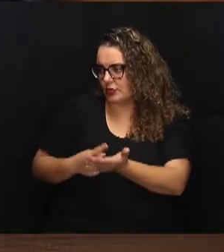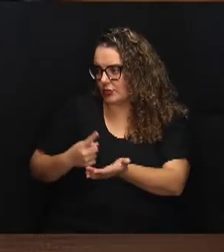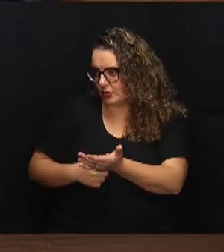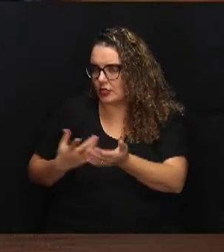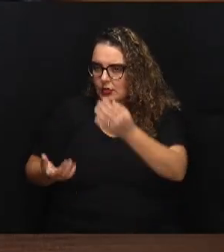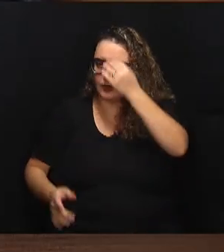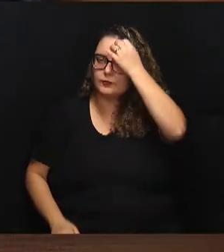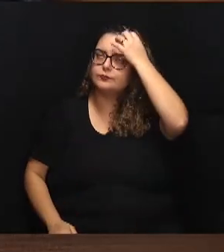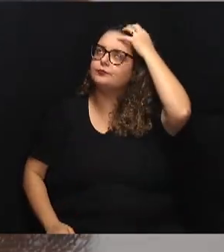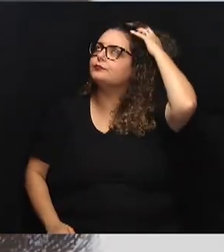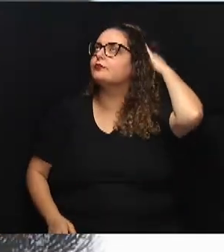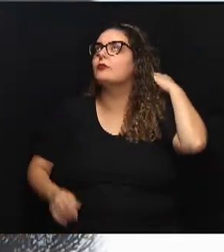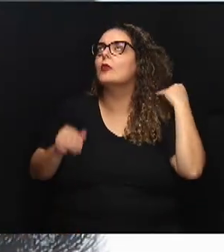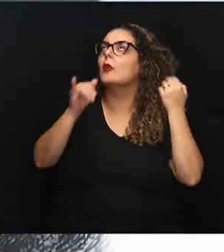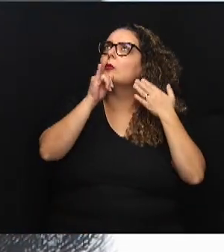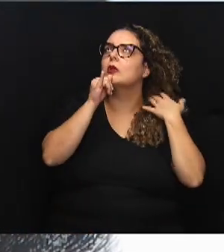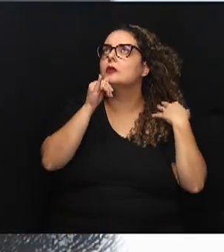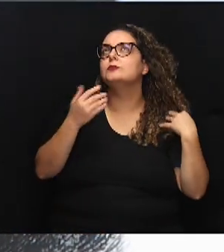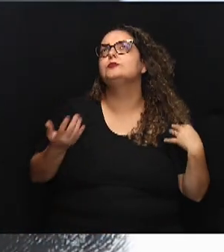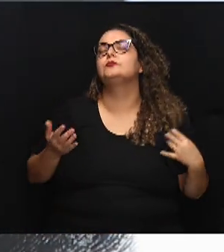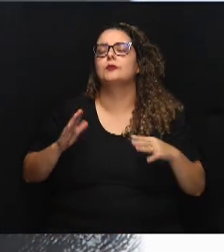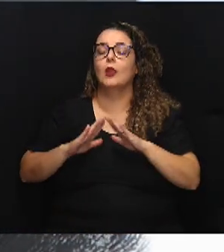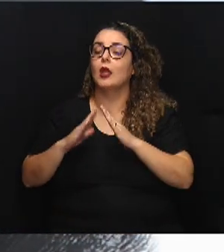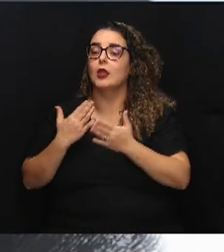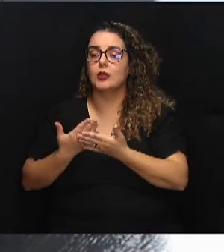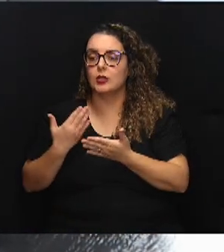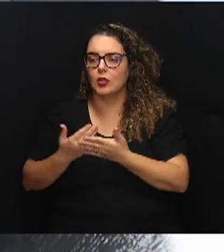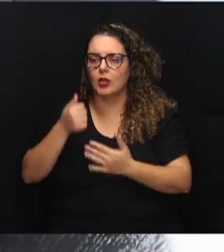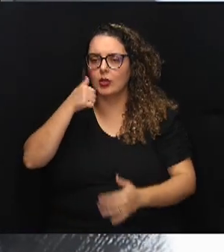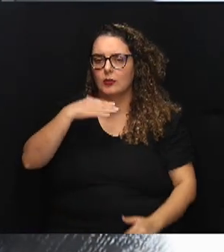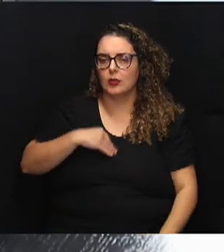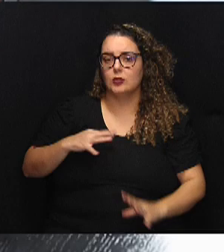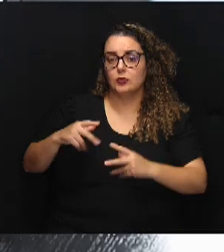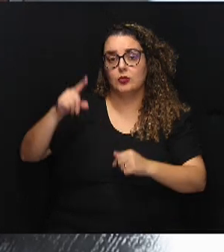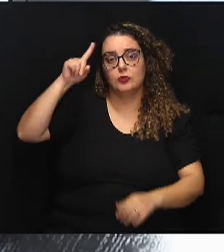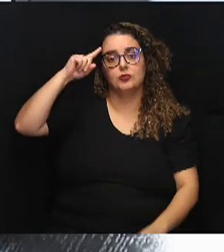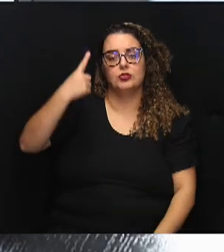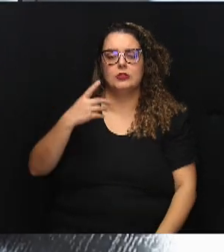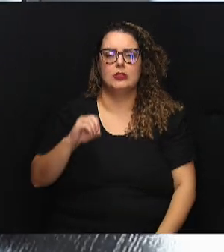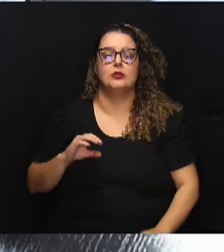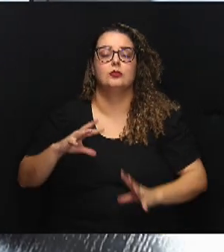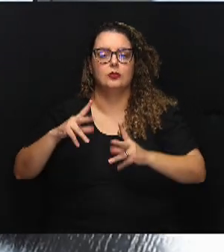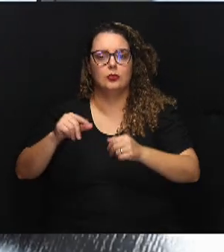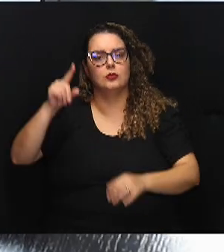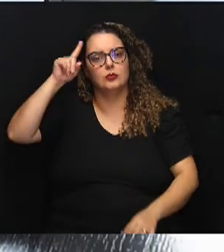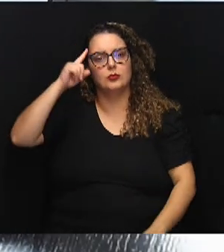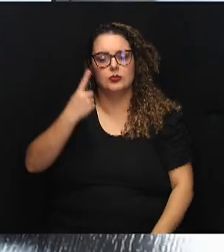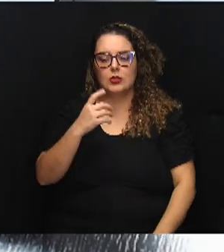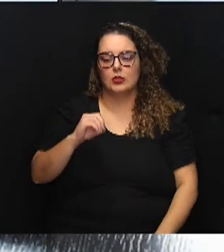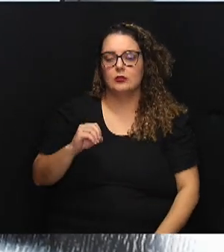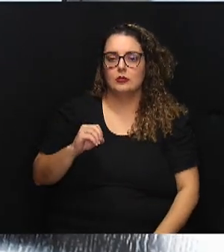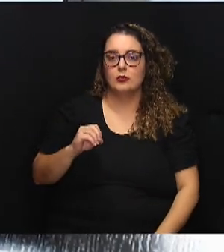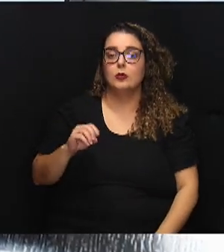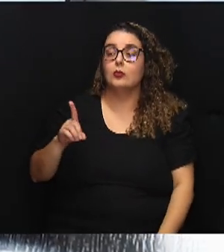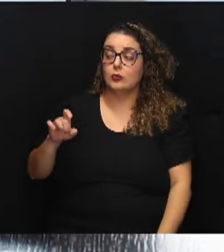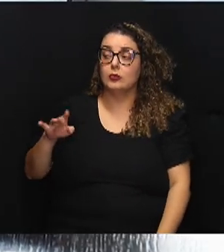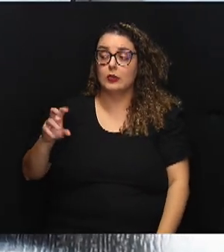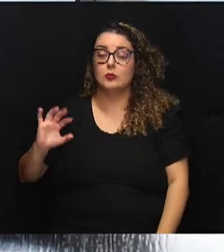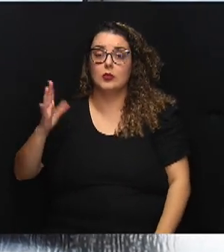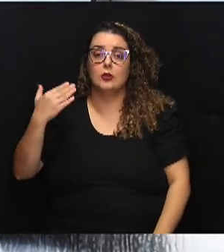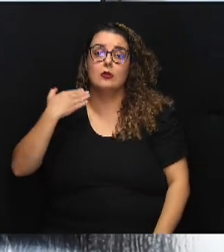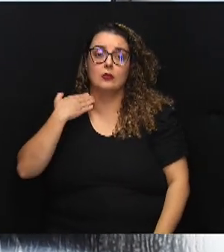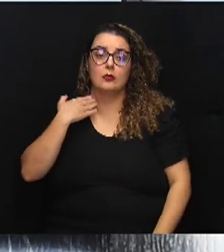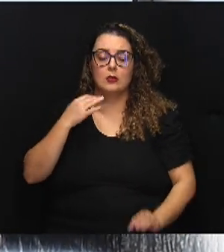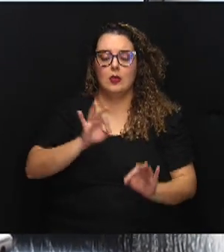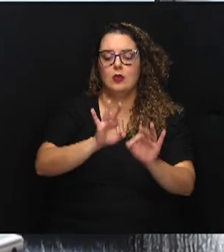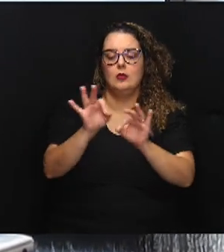eu vou pagar a escola da minha filha todo dia 10. Então todo dia 10 vai ocorrer aqueles débitos e eu vou acompanhando no